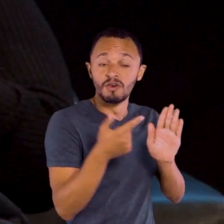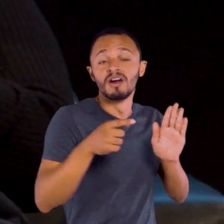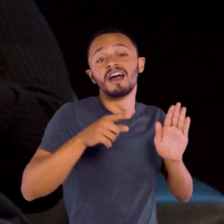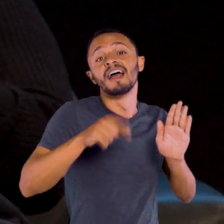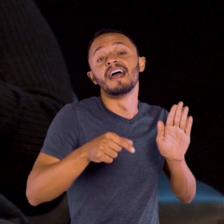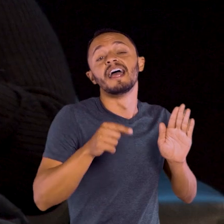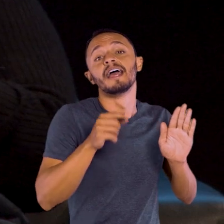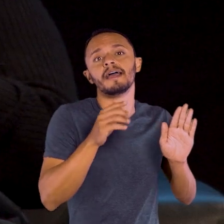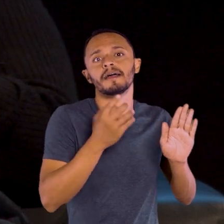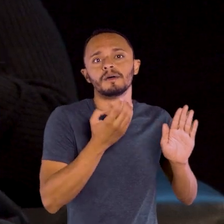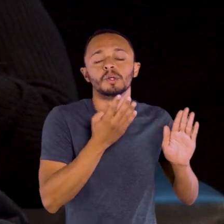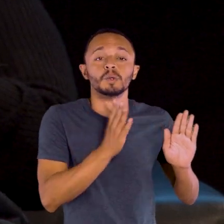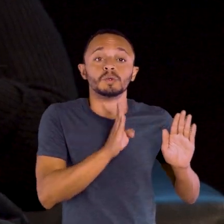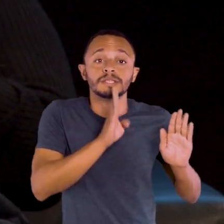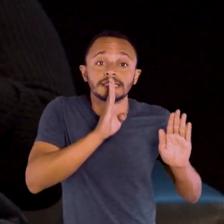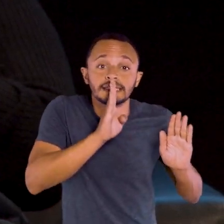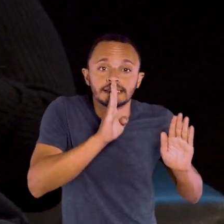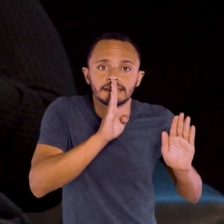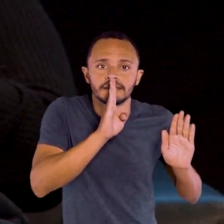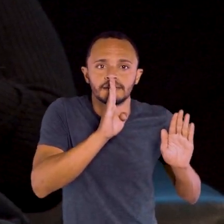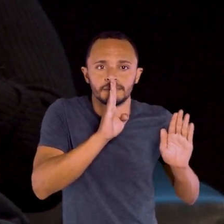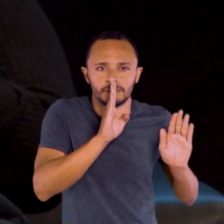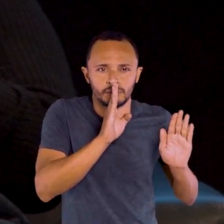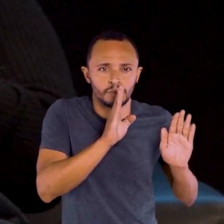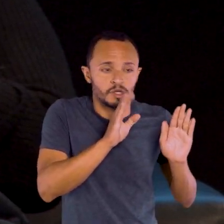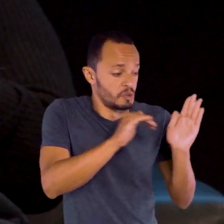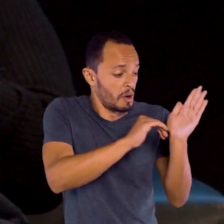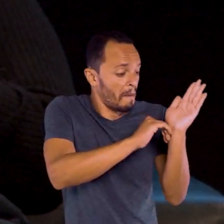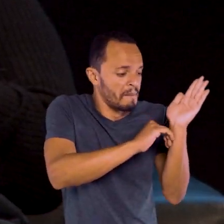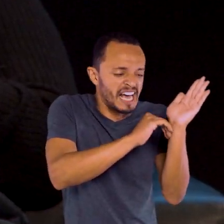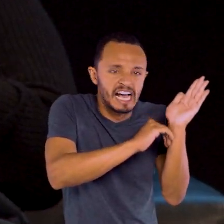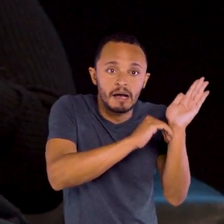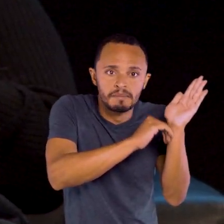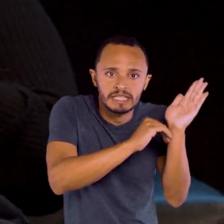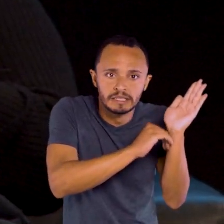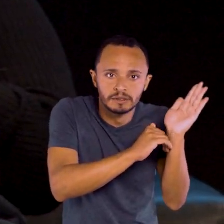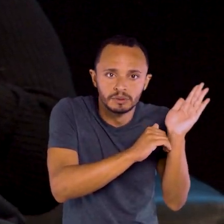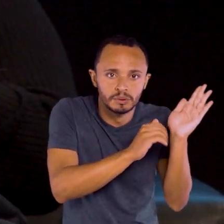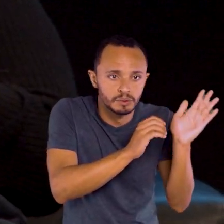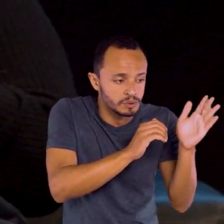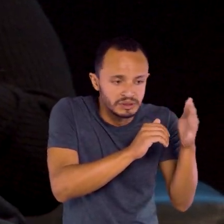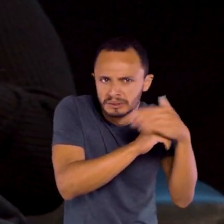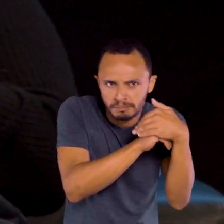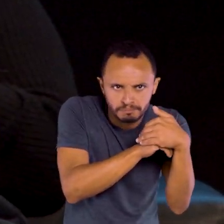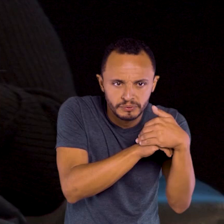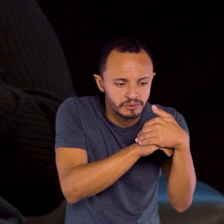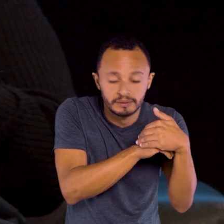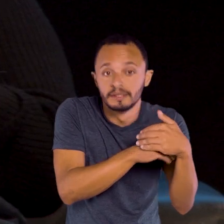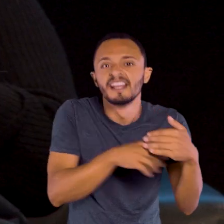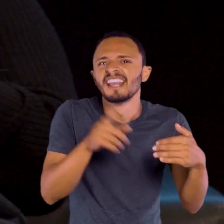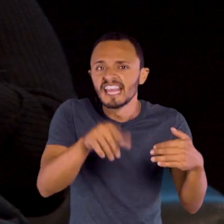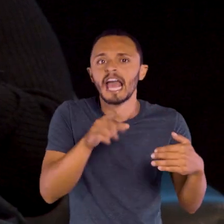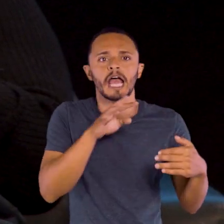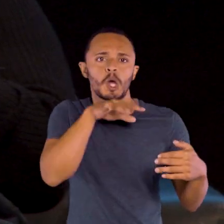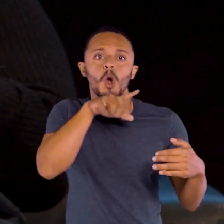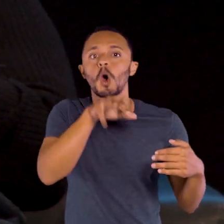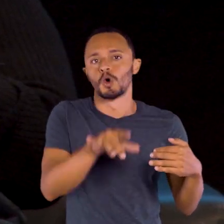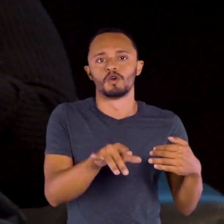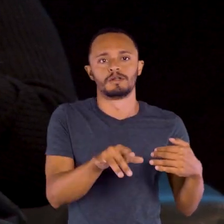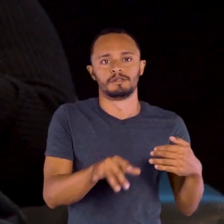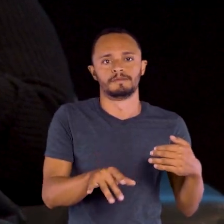muito perverso. Nós temos algumas personagens no nosso cotidiano